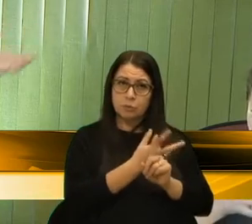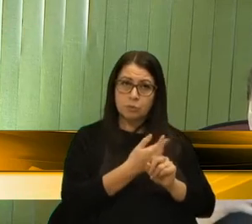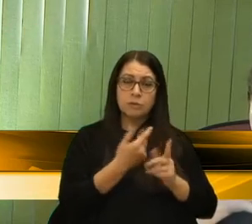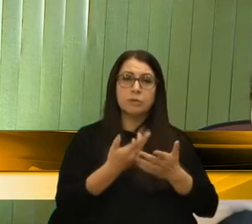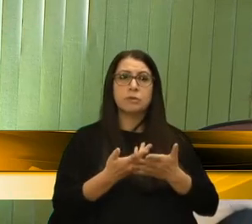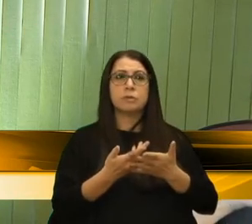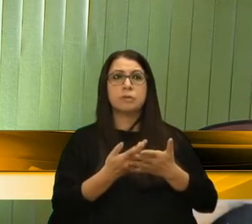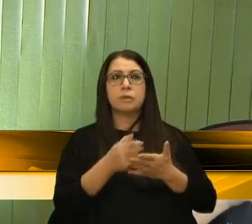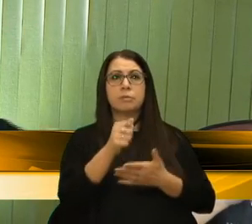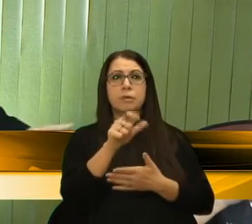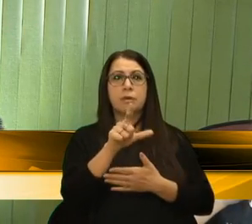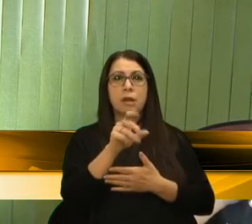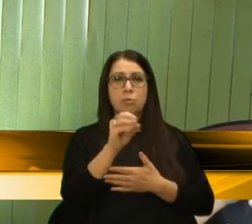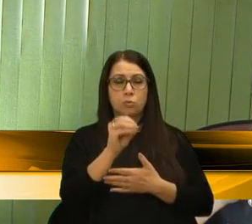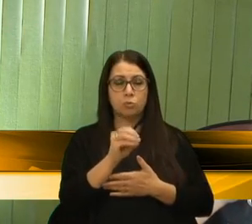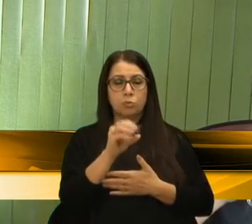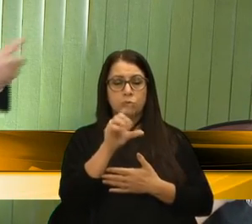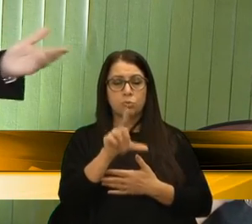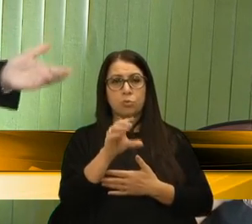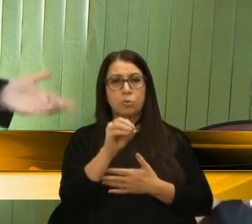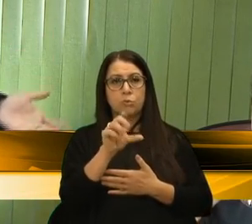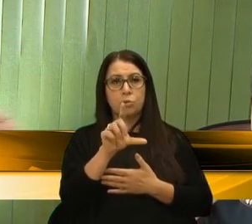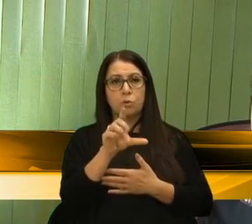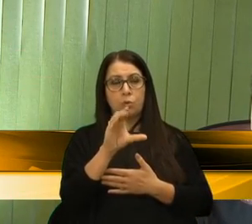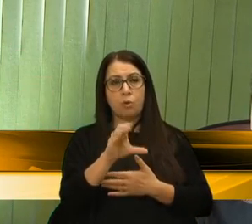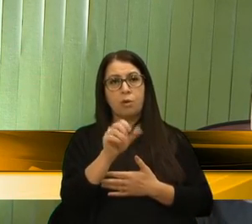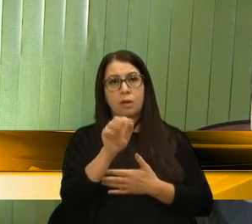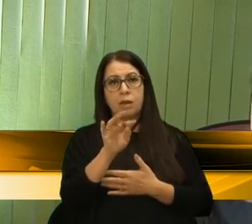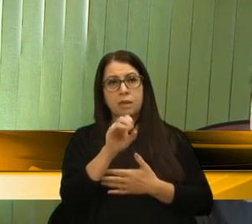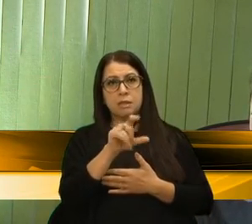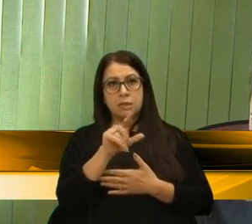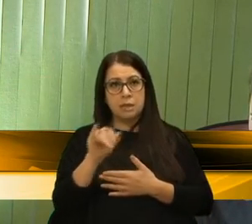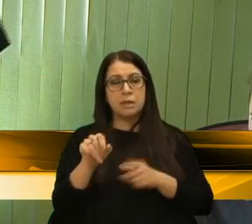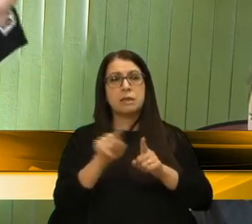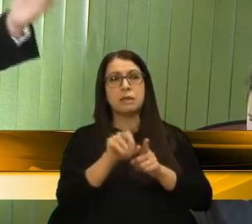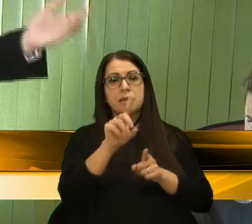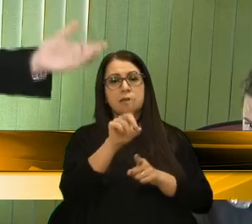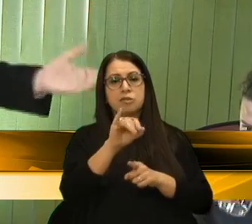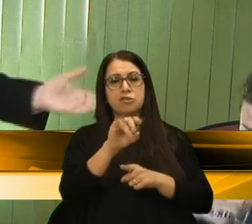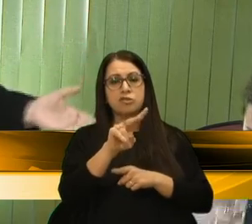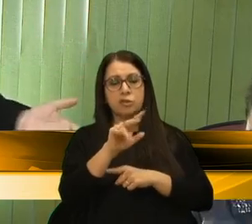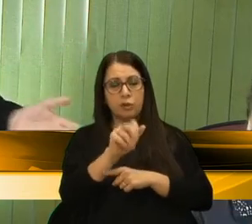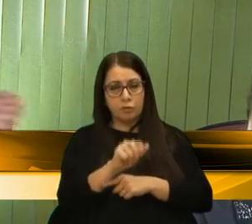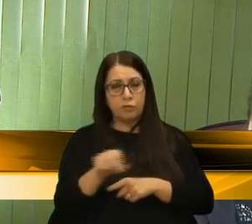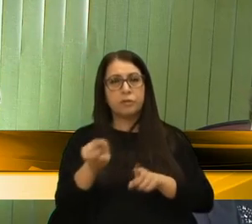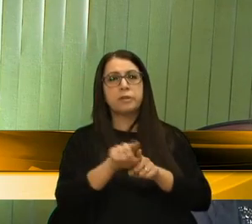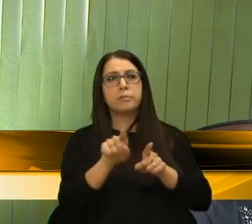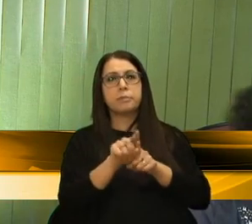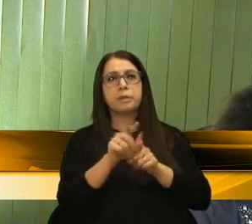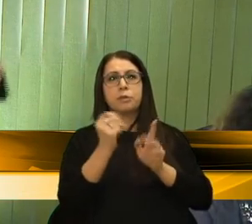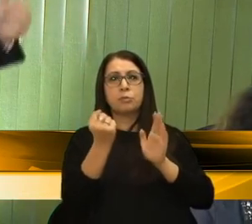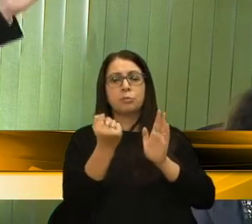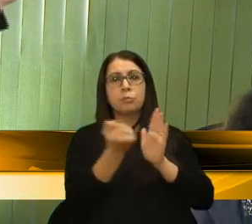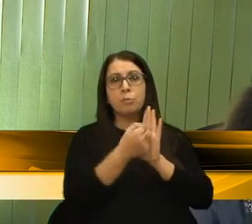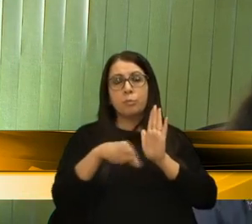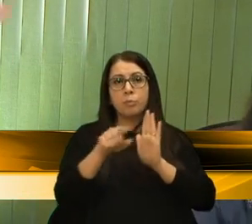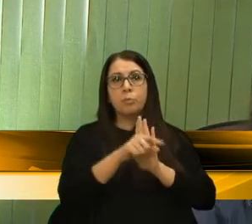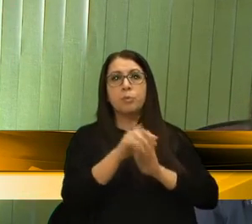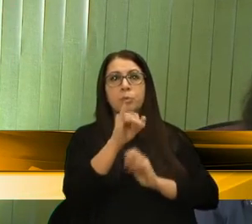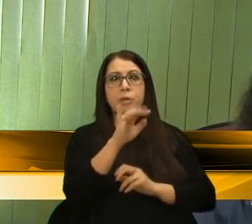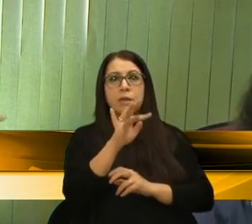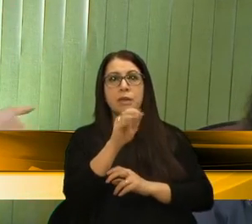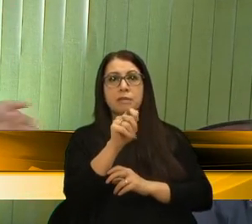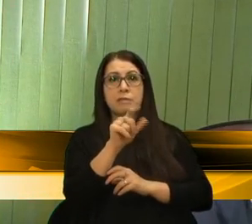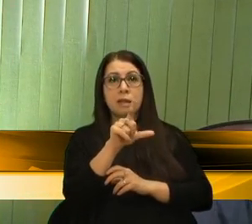cultural de Aldo Locatelli, né, o ícone Dilva Conte de cultura, o Monumento Nacional como símbolo de Caxias, o italiano como segunda